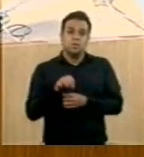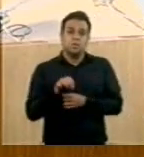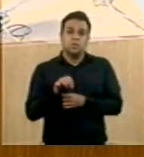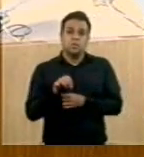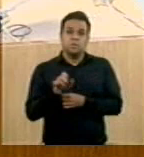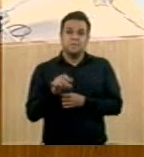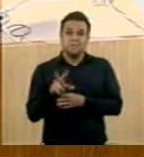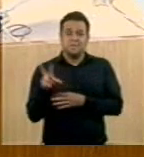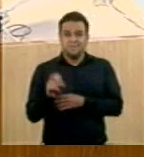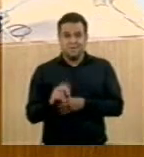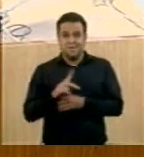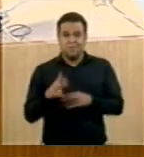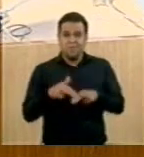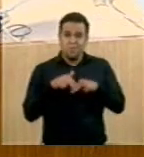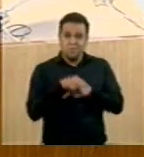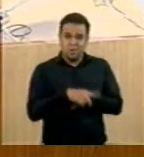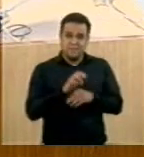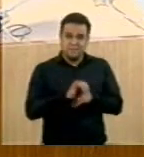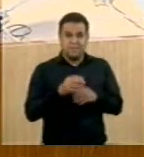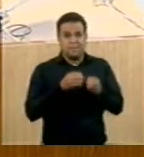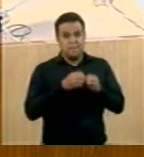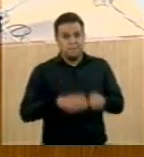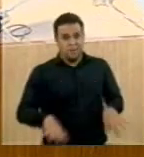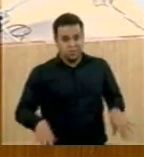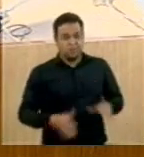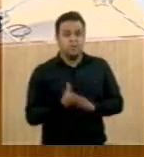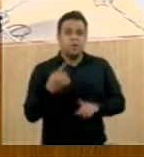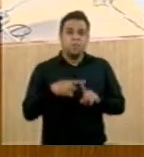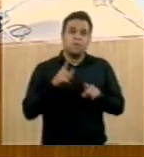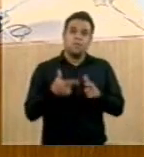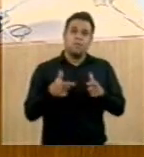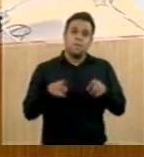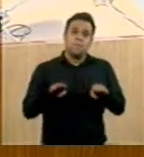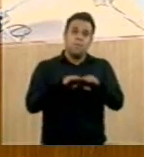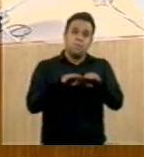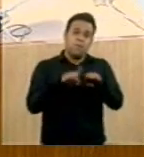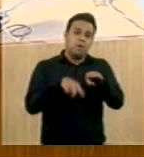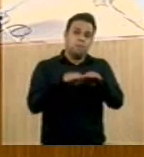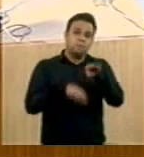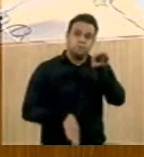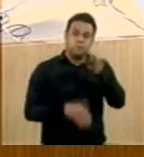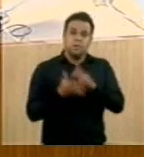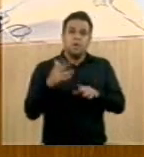da sua incidência manifestamente desproporcional sobre certas